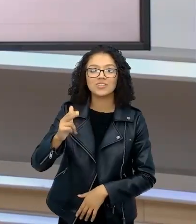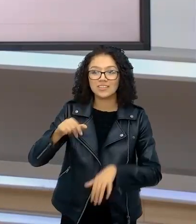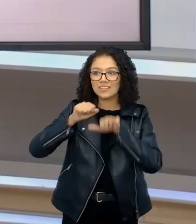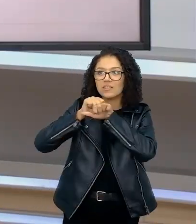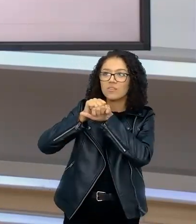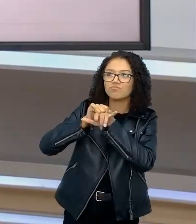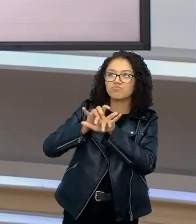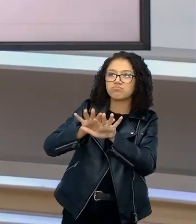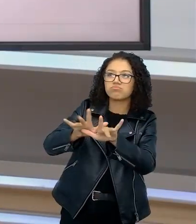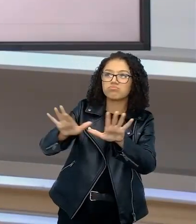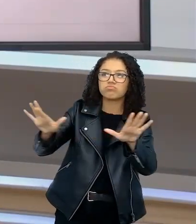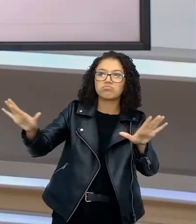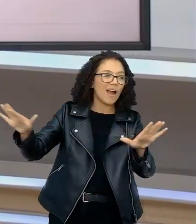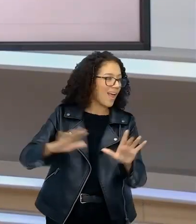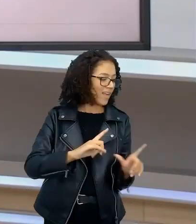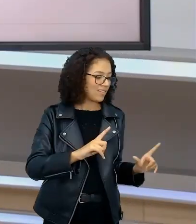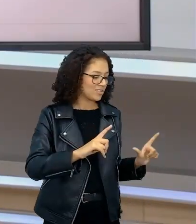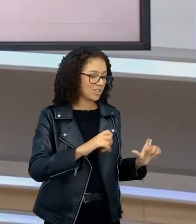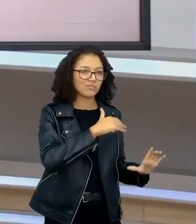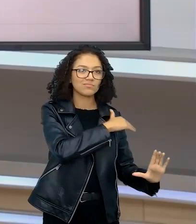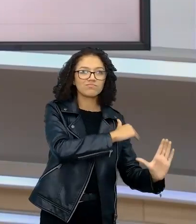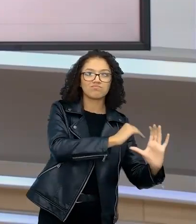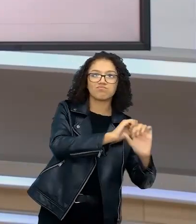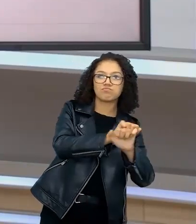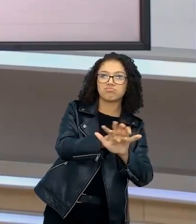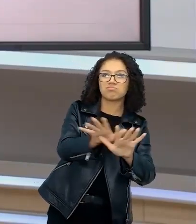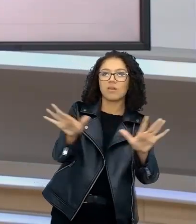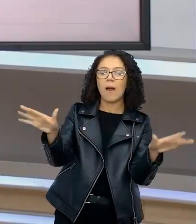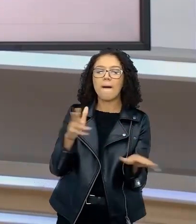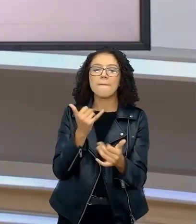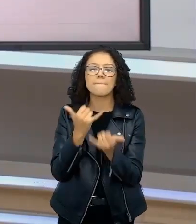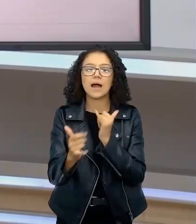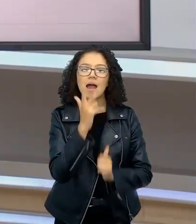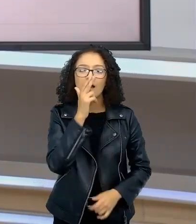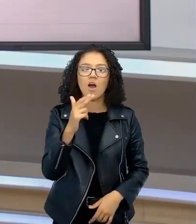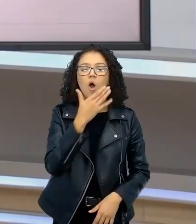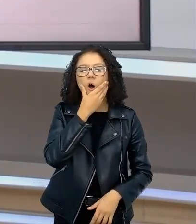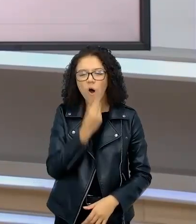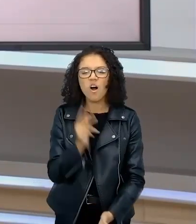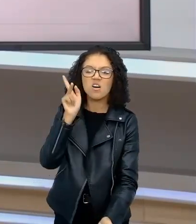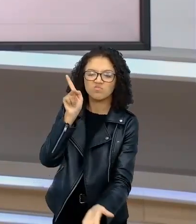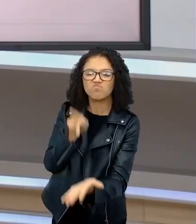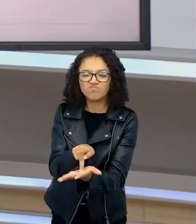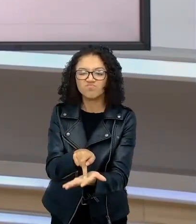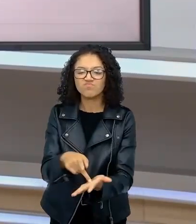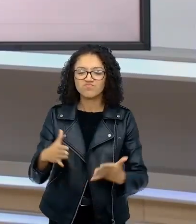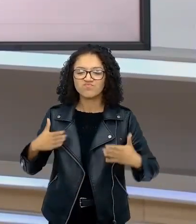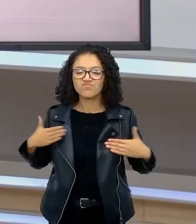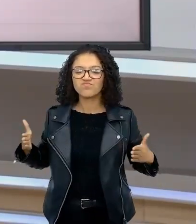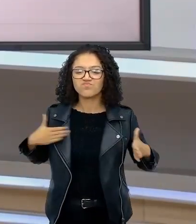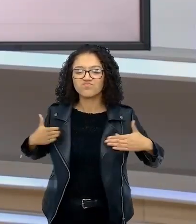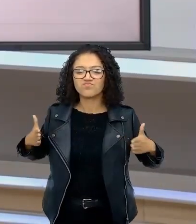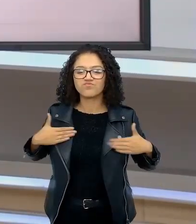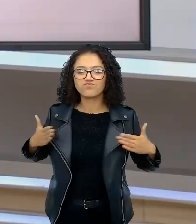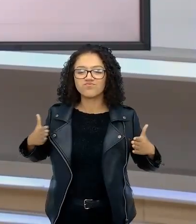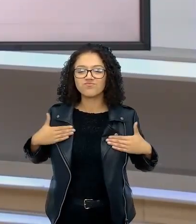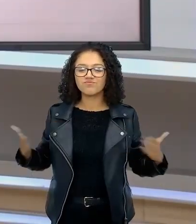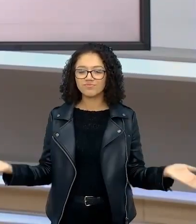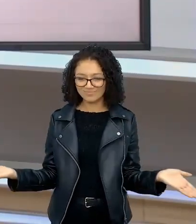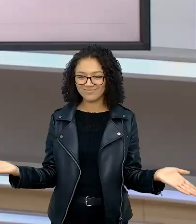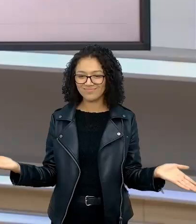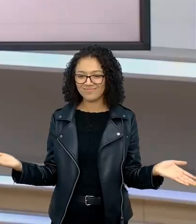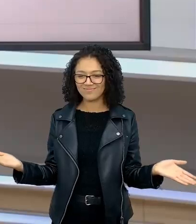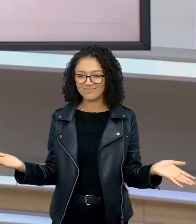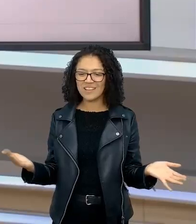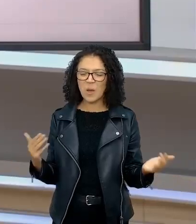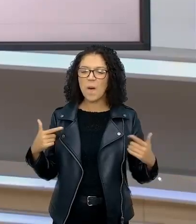espalhar aquelas fotos, faziam deles mais homens. Como se a masculinidade deles estivesse sendo provada para